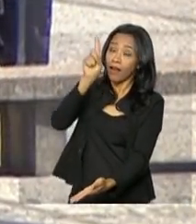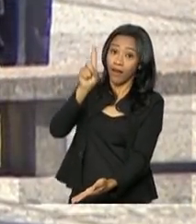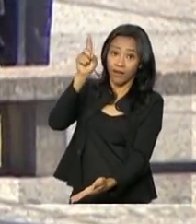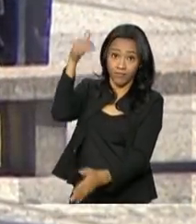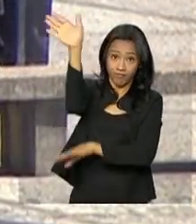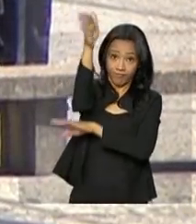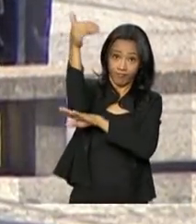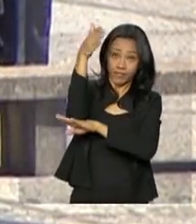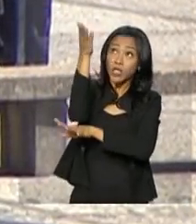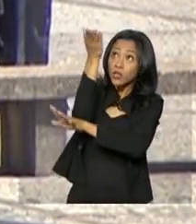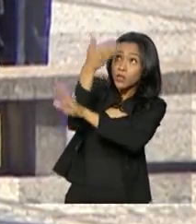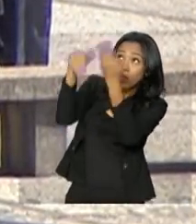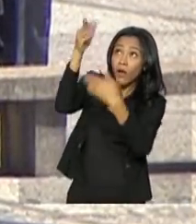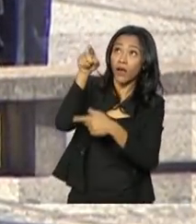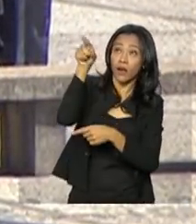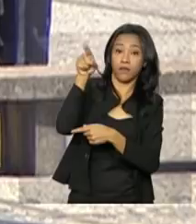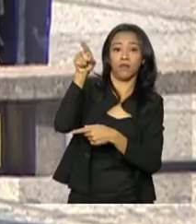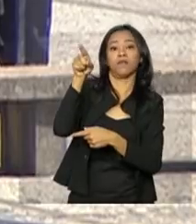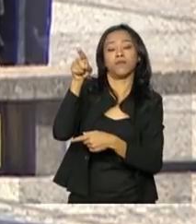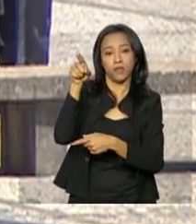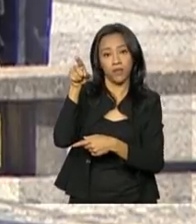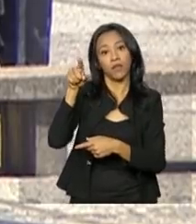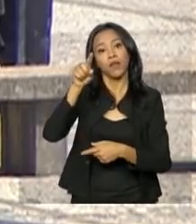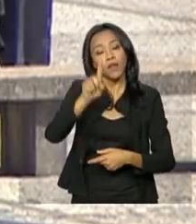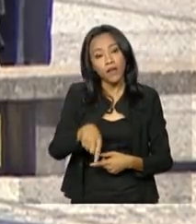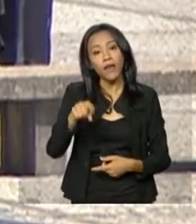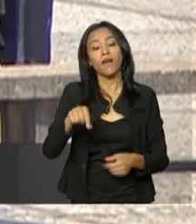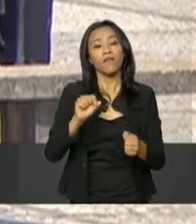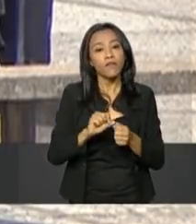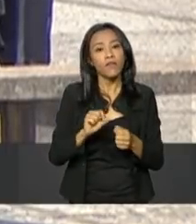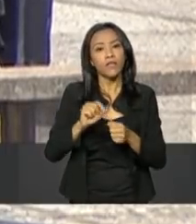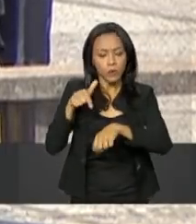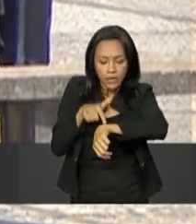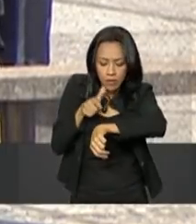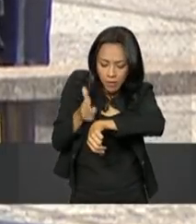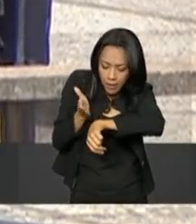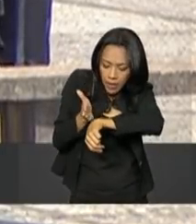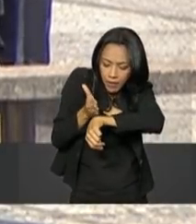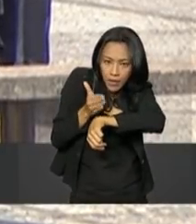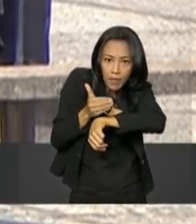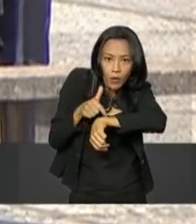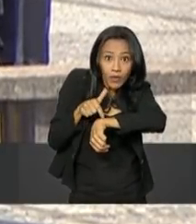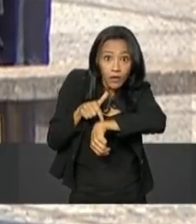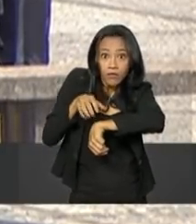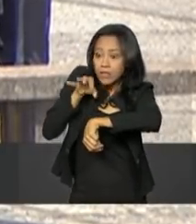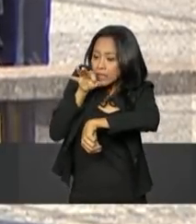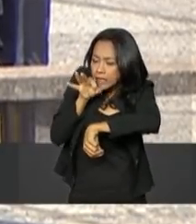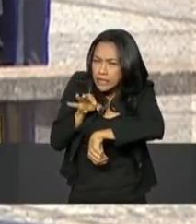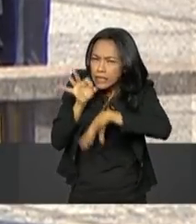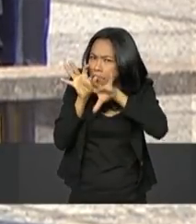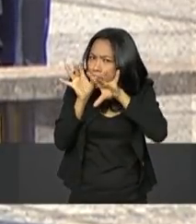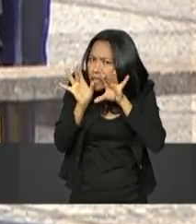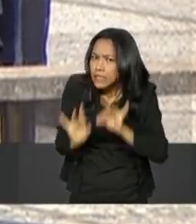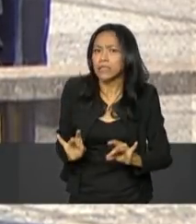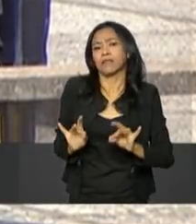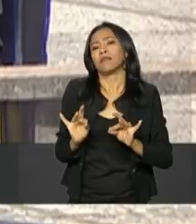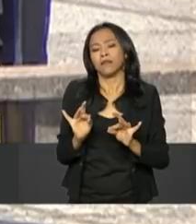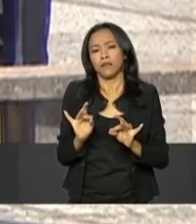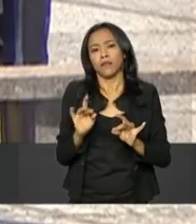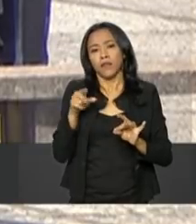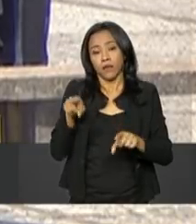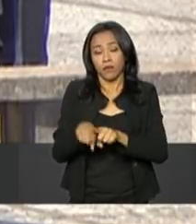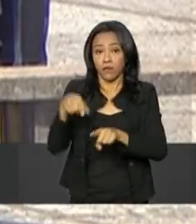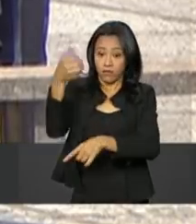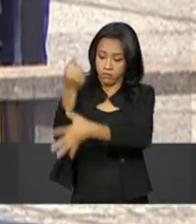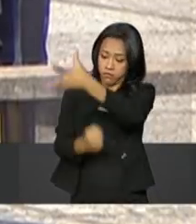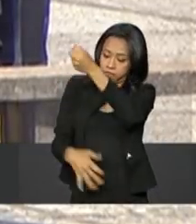estar permanentemente hasteada. E é feito todo cronometrado e até o hasteamento